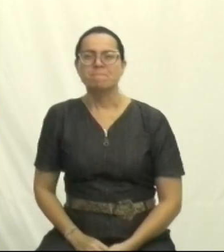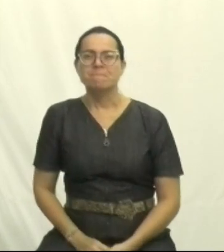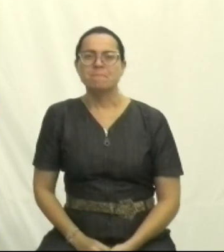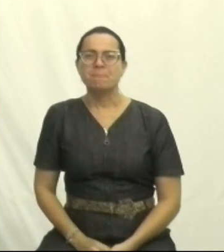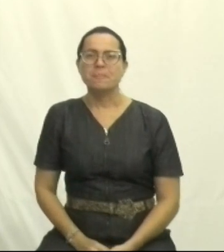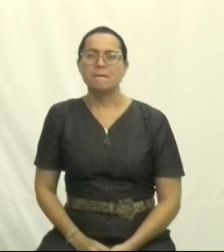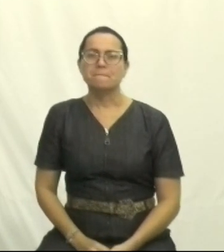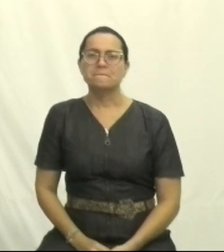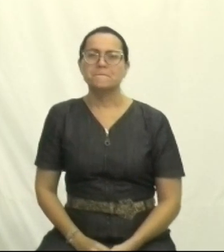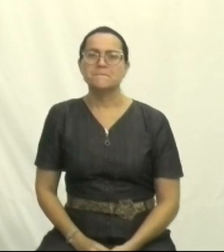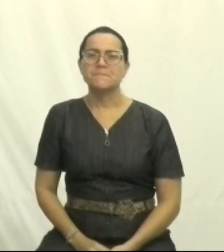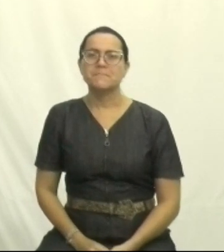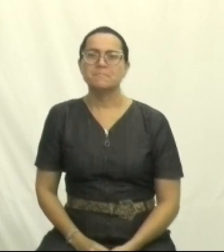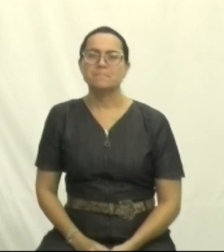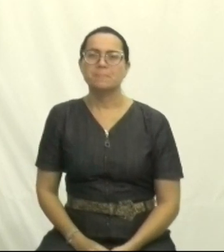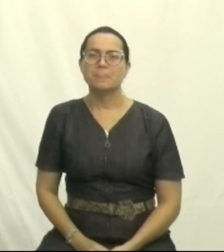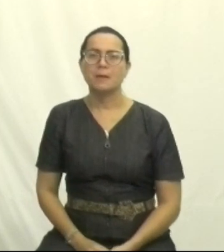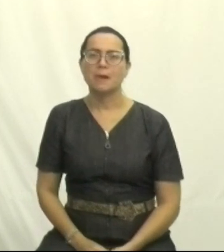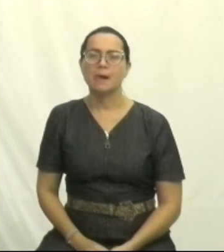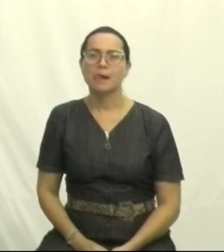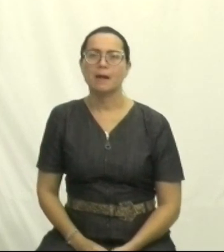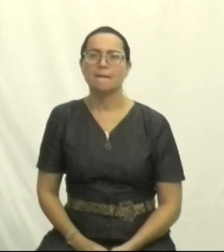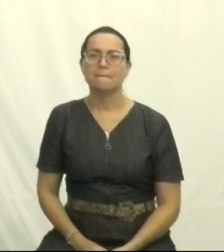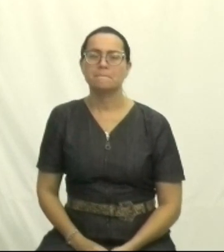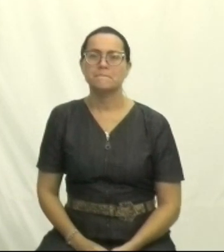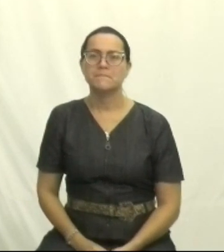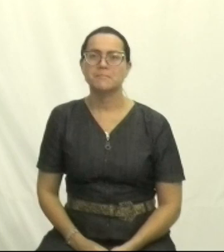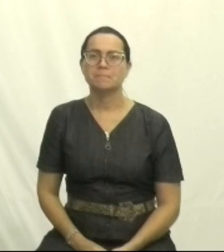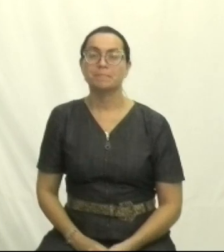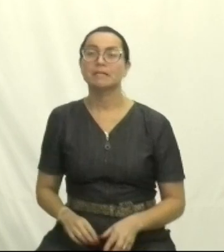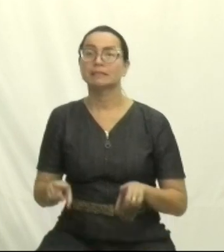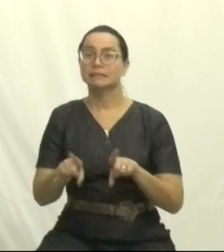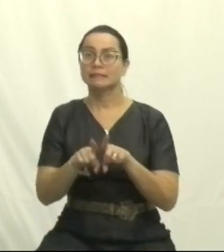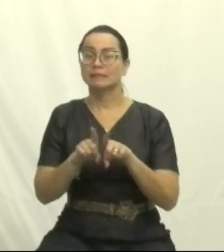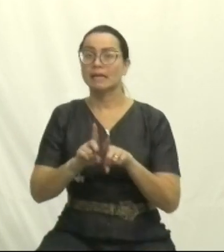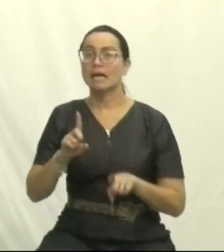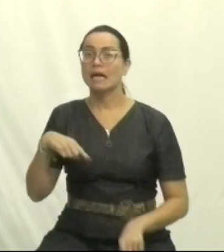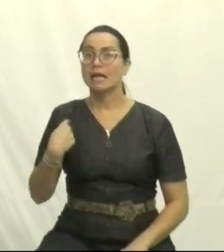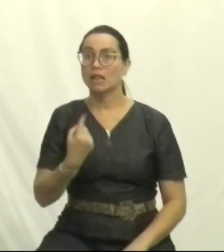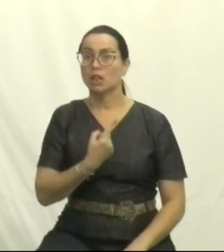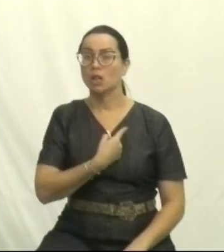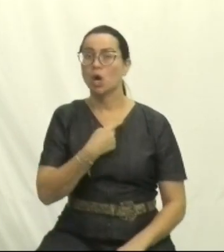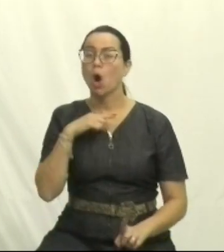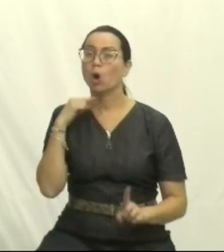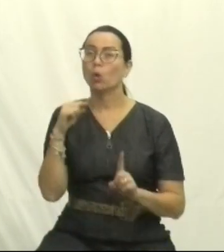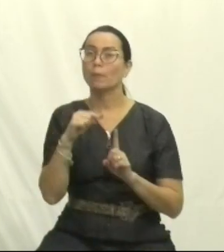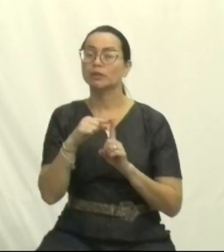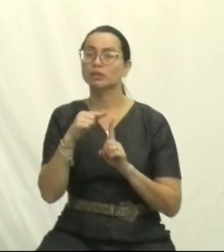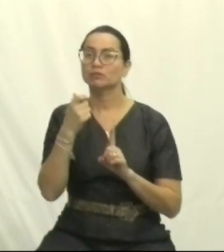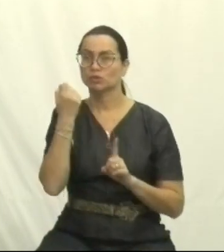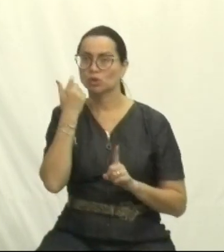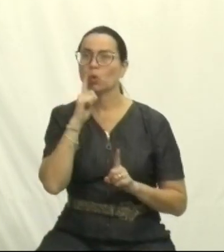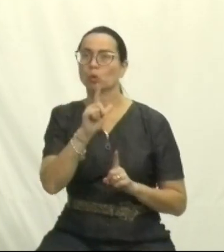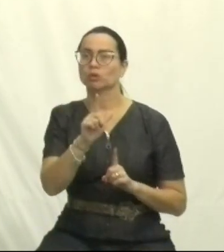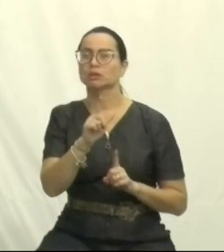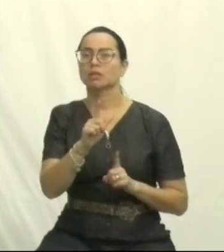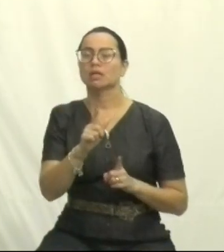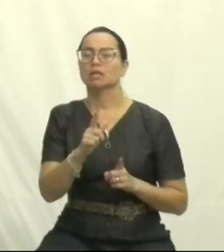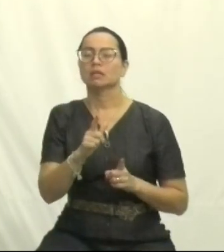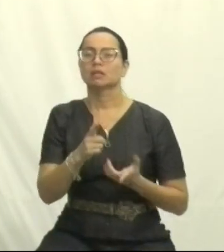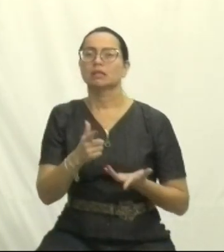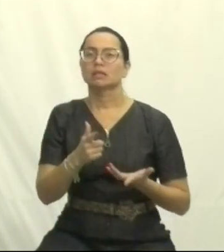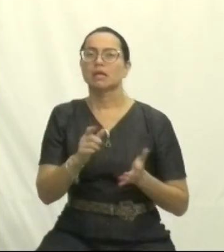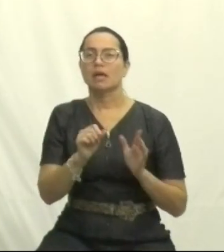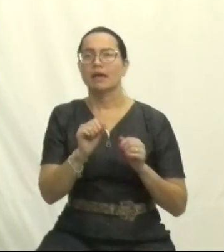Pode passar. E aí, para que a gente conseguisse, além de buscar esse recurso e fazer projeto